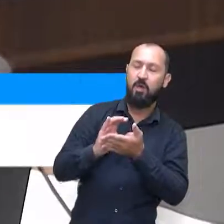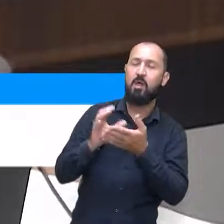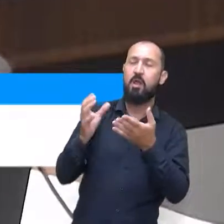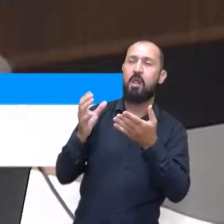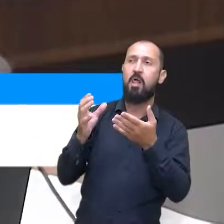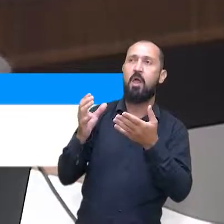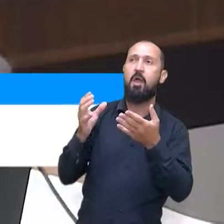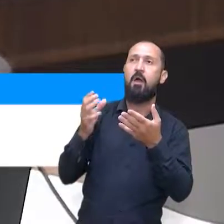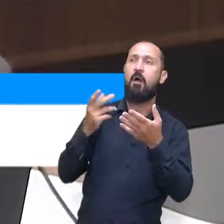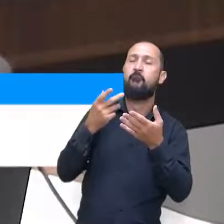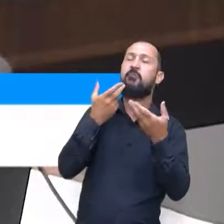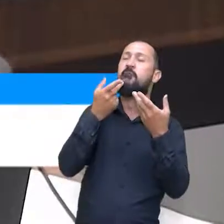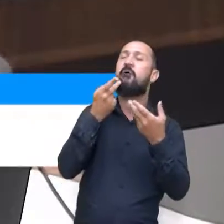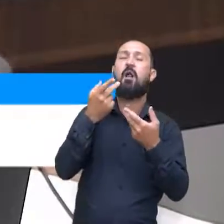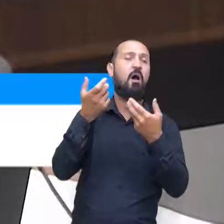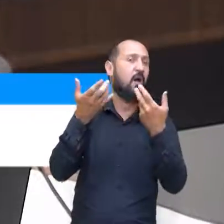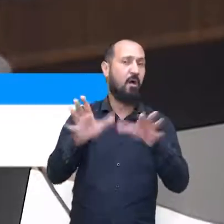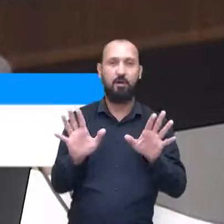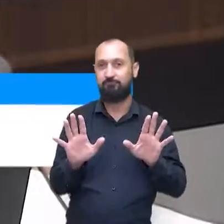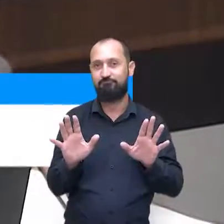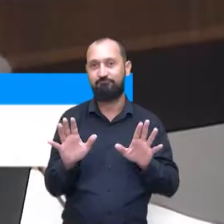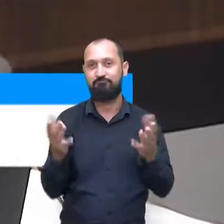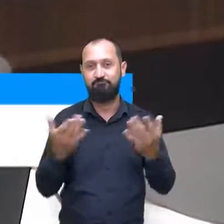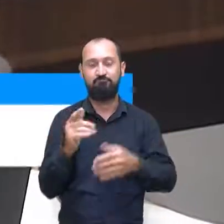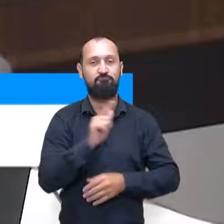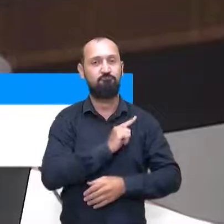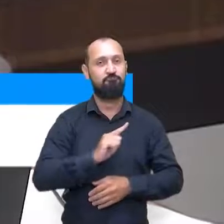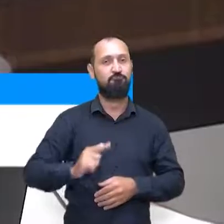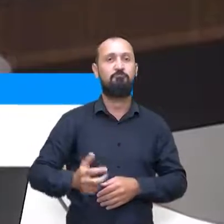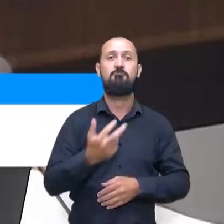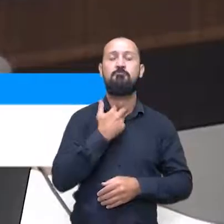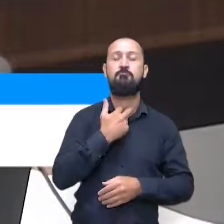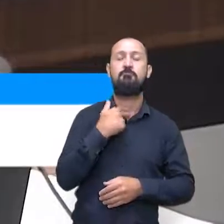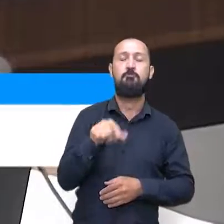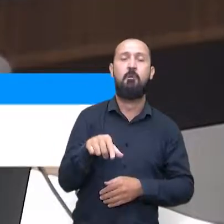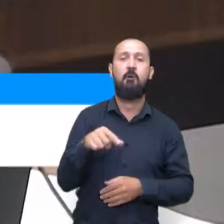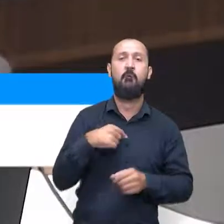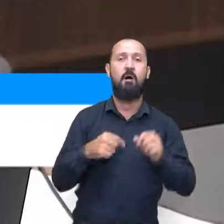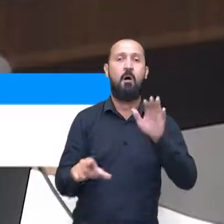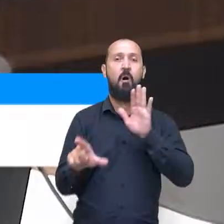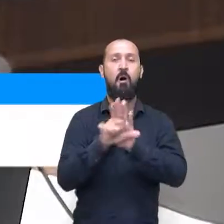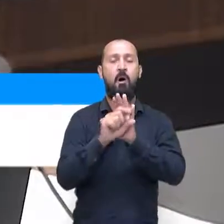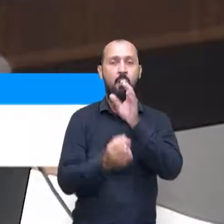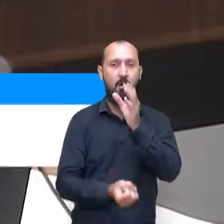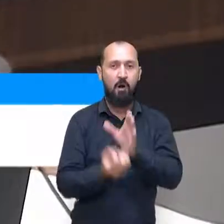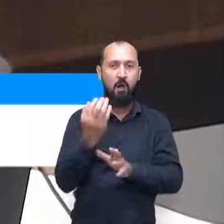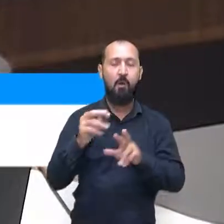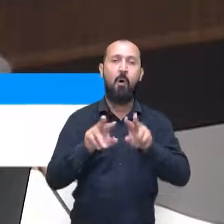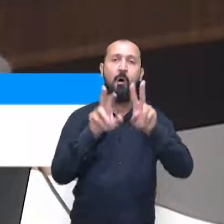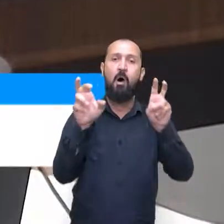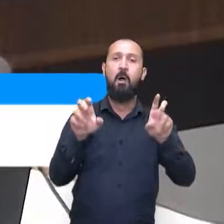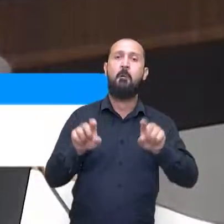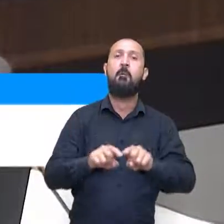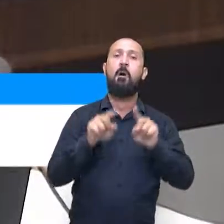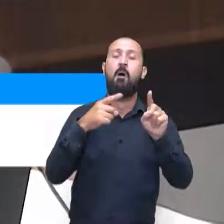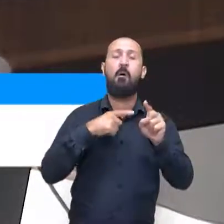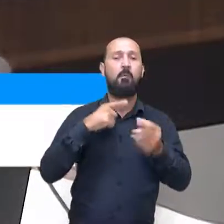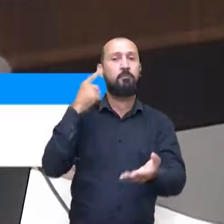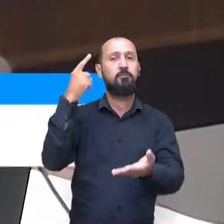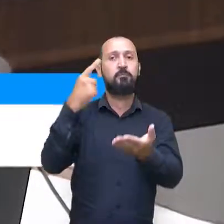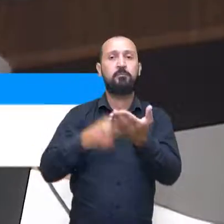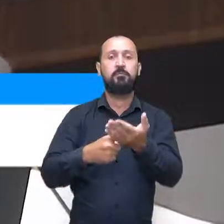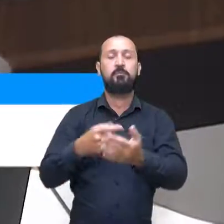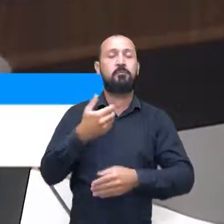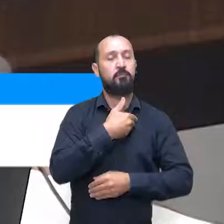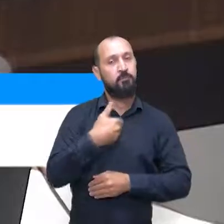receita. Né? Então, hoje, o governador não pode mais fazer uma lei nesse sentido. Mas há